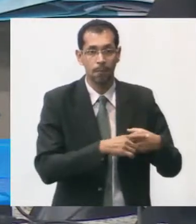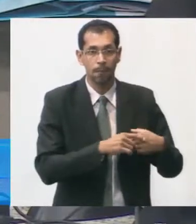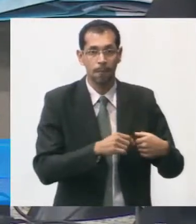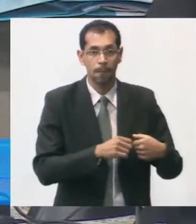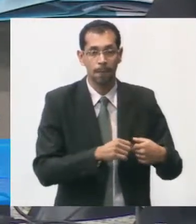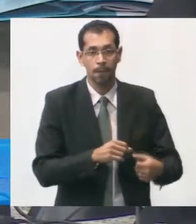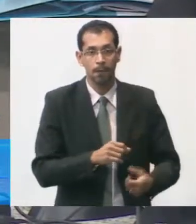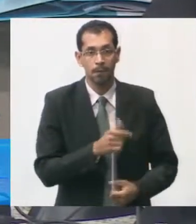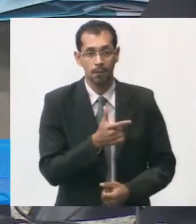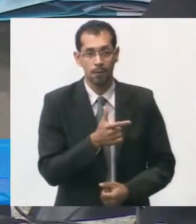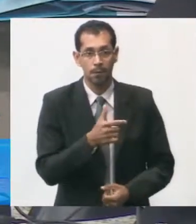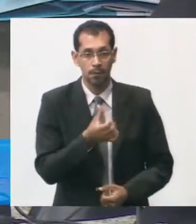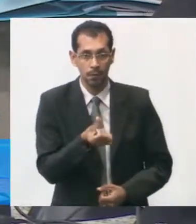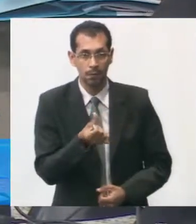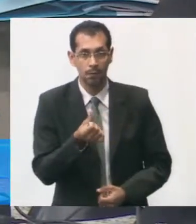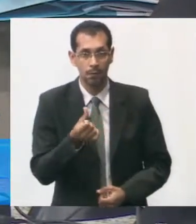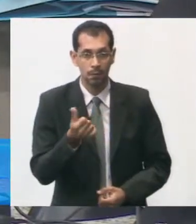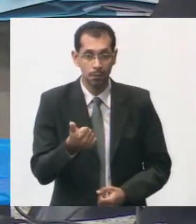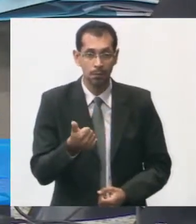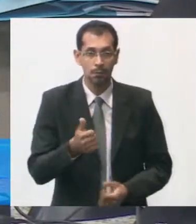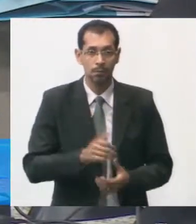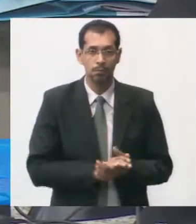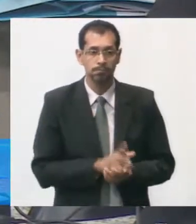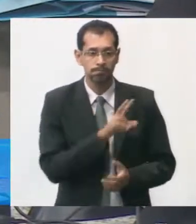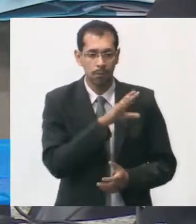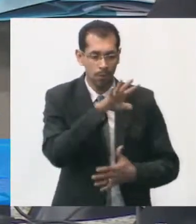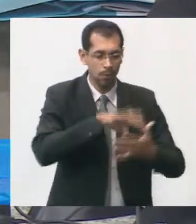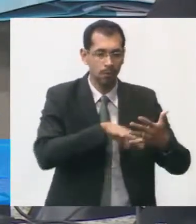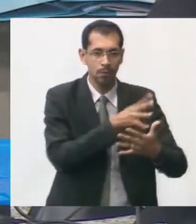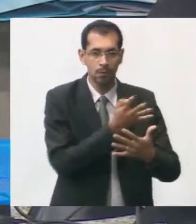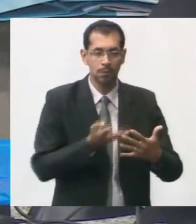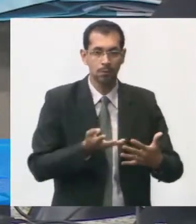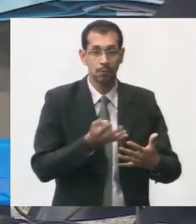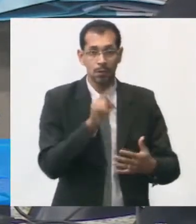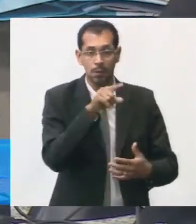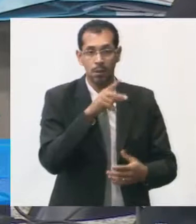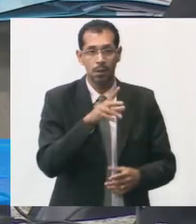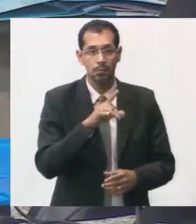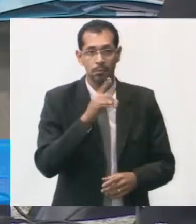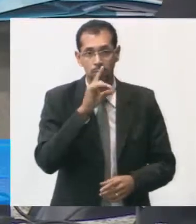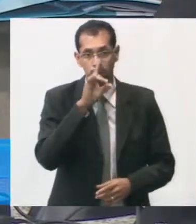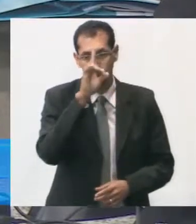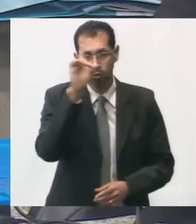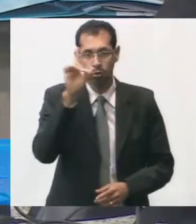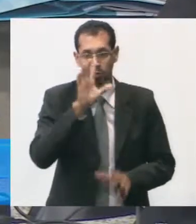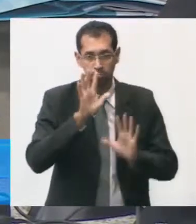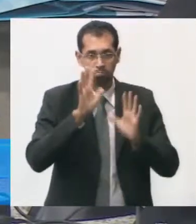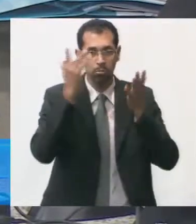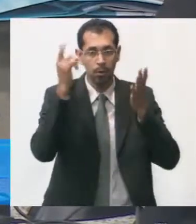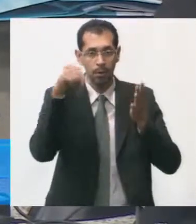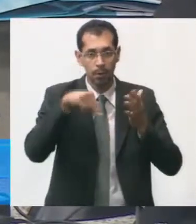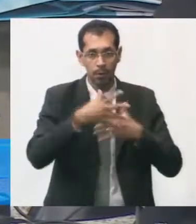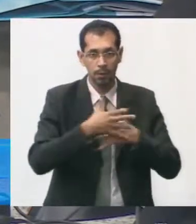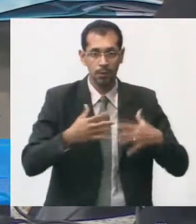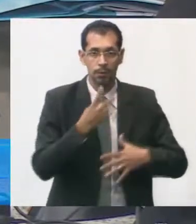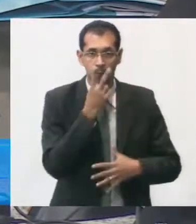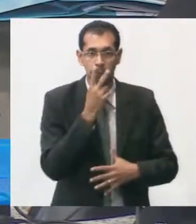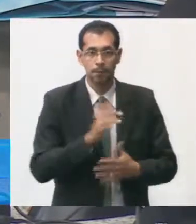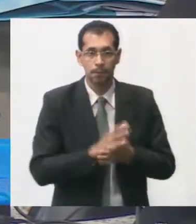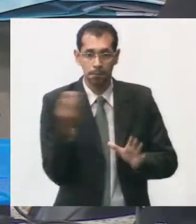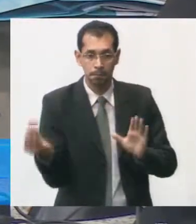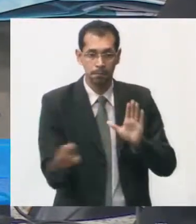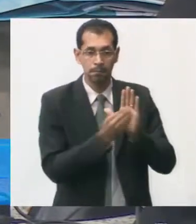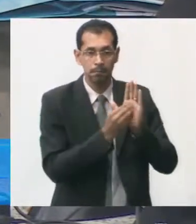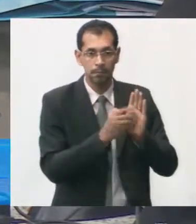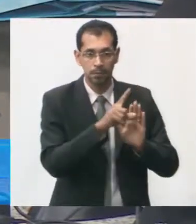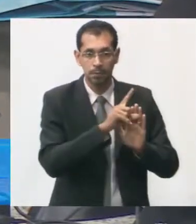calendário oficial de eventos e datas comemorativas de Vitória, instituindo o dia de luta